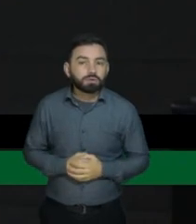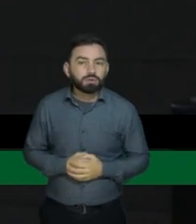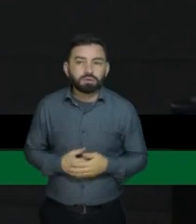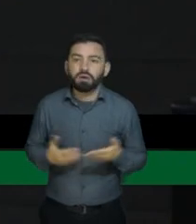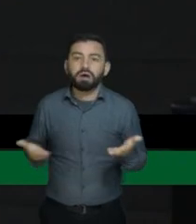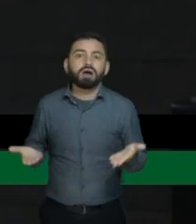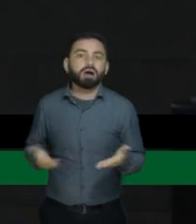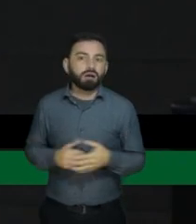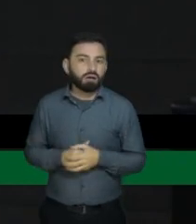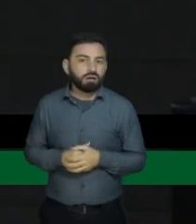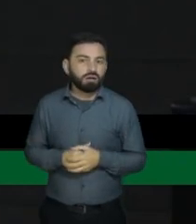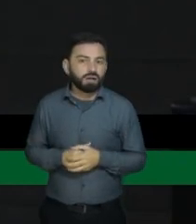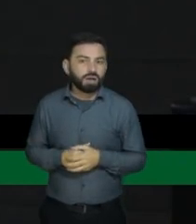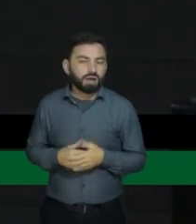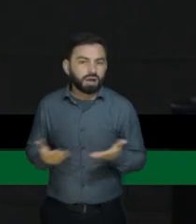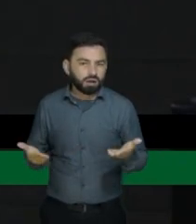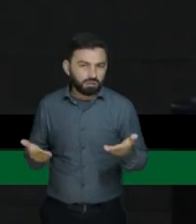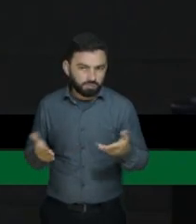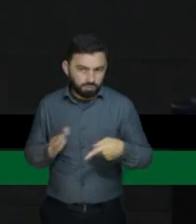para palpar o abastecimento,